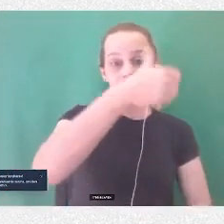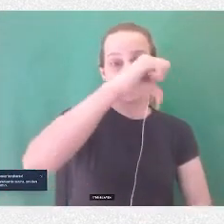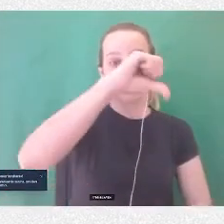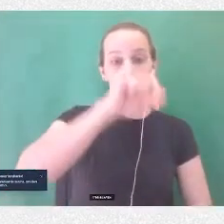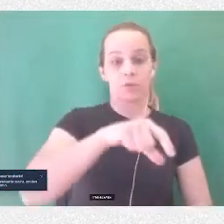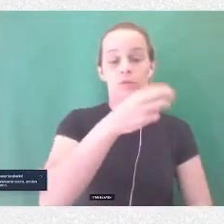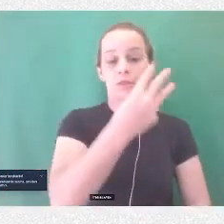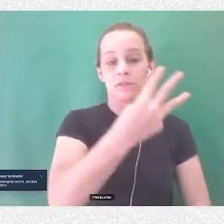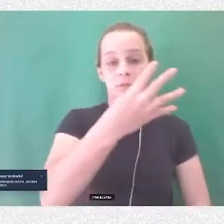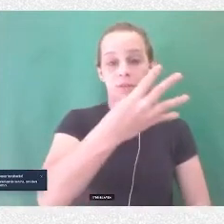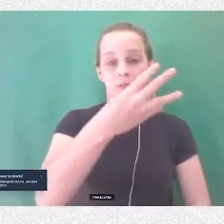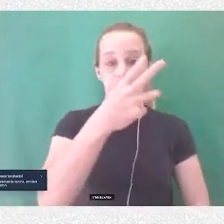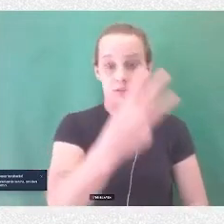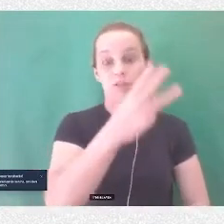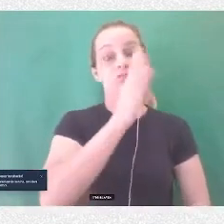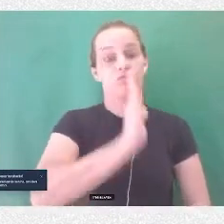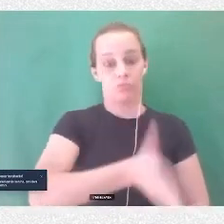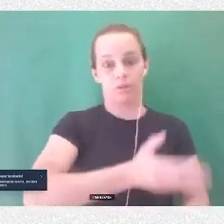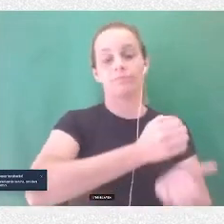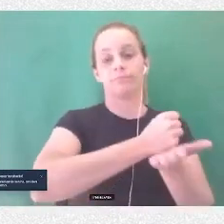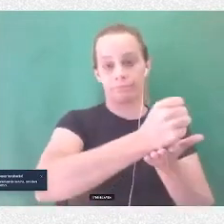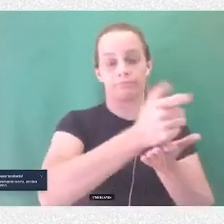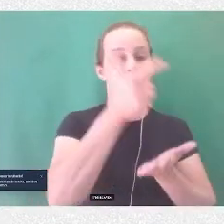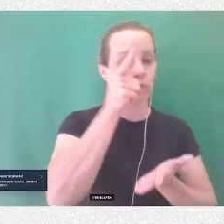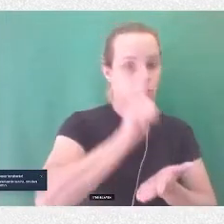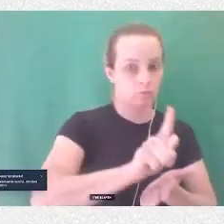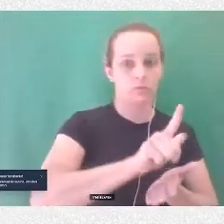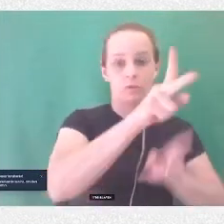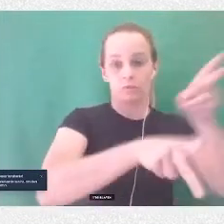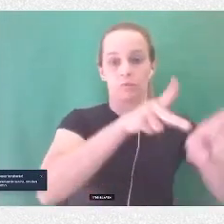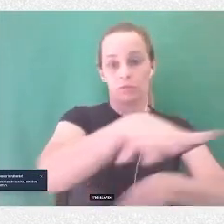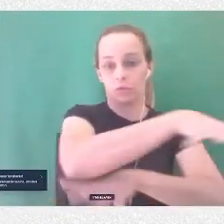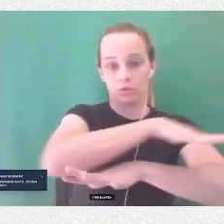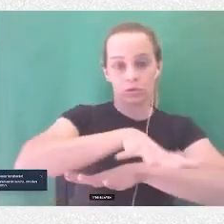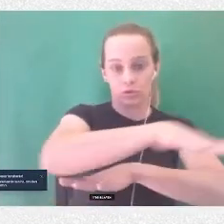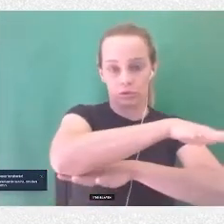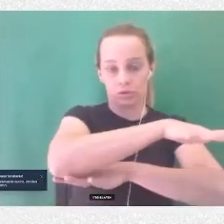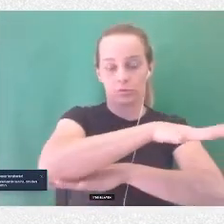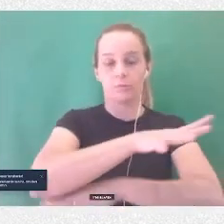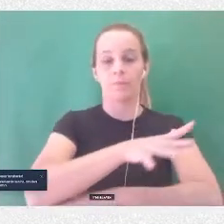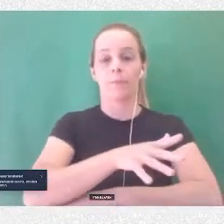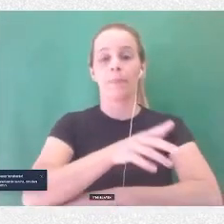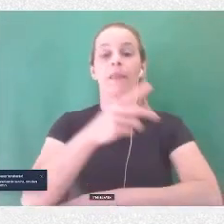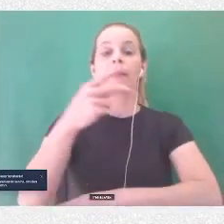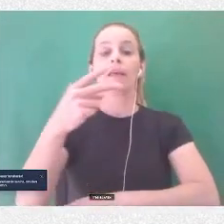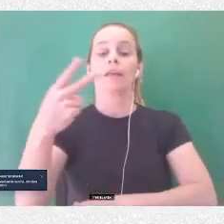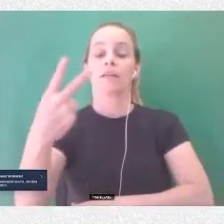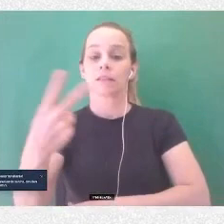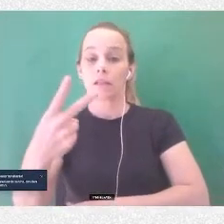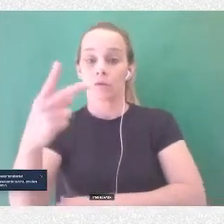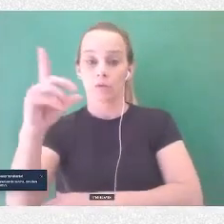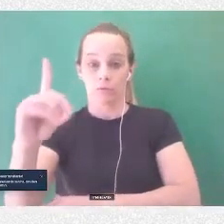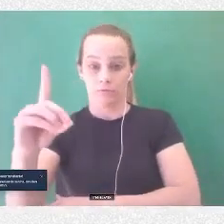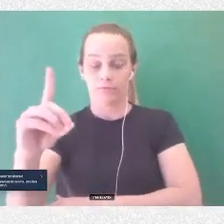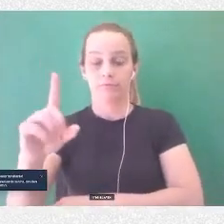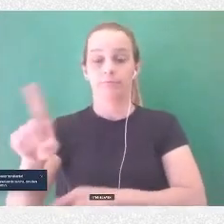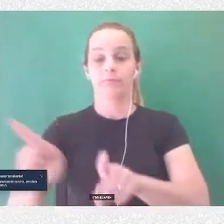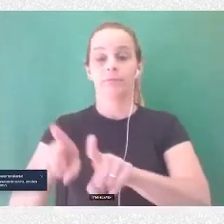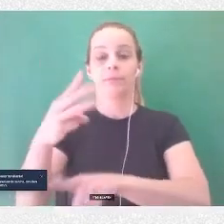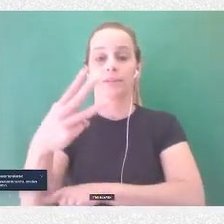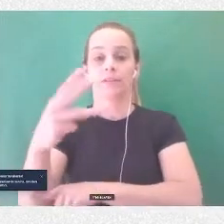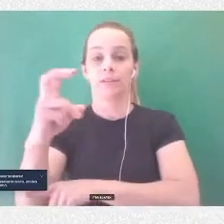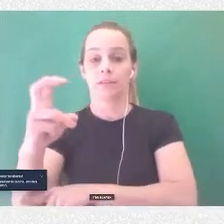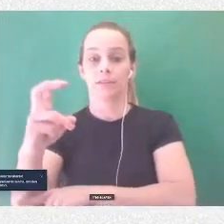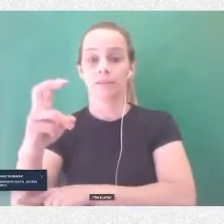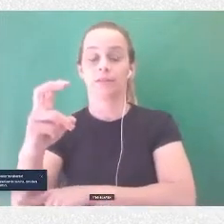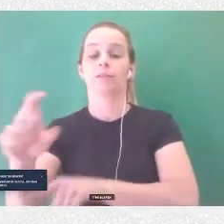119.343 doses na população em geral. Em relação à cobertura de D2, nós temos 56,35% de cobertura